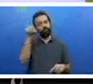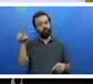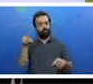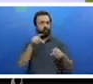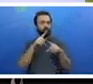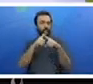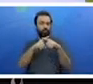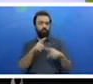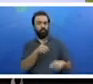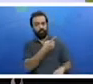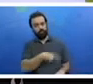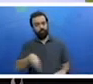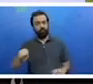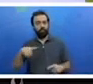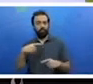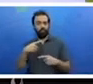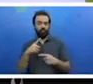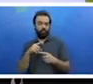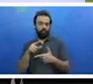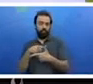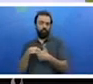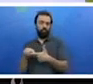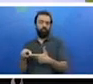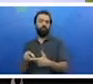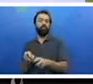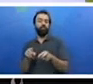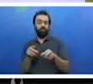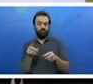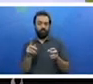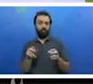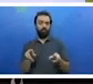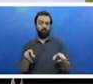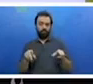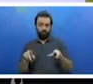é o que eu vou dividir embaixo. É a mesma coisa?